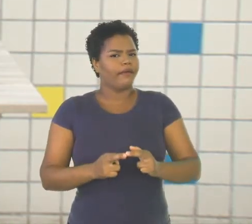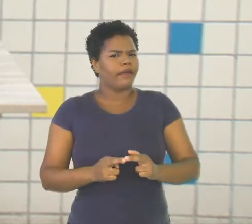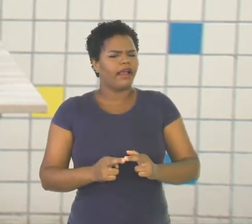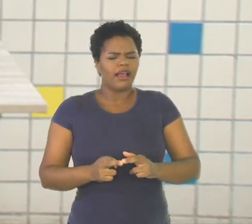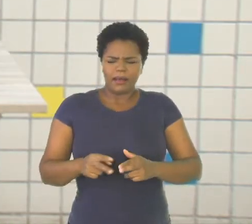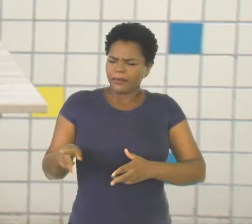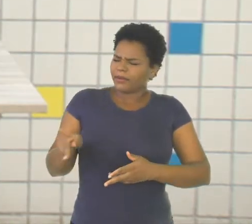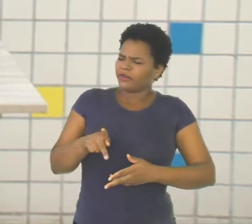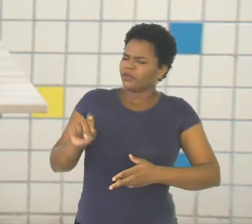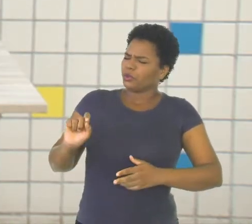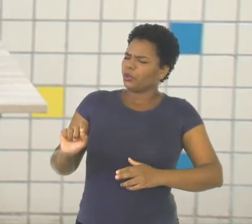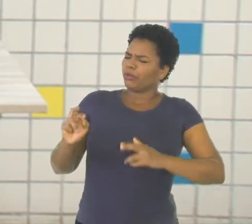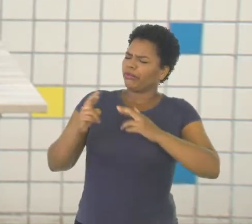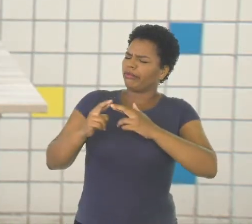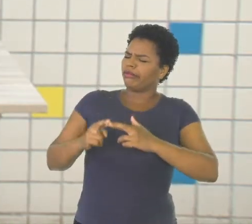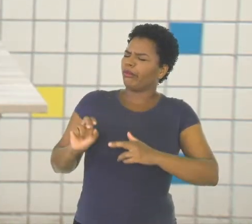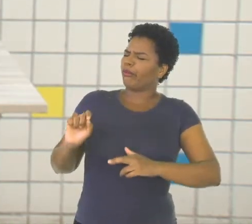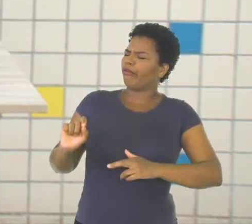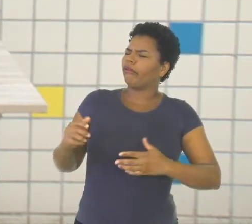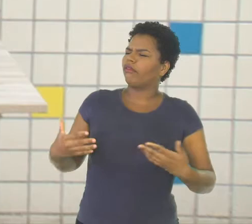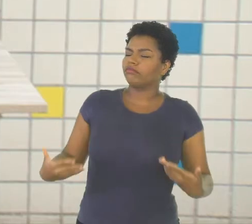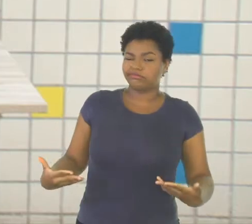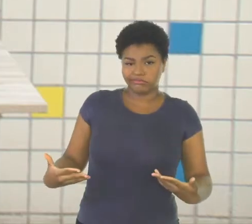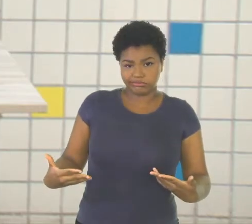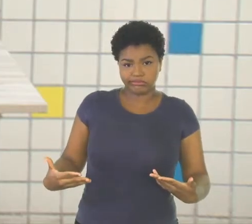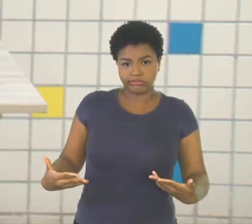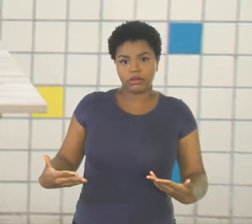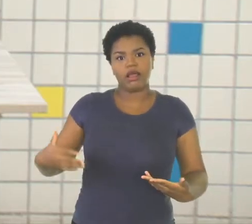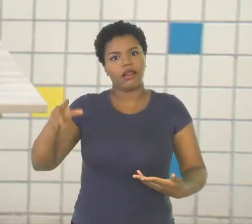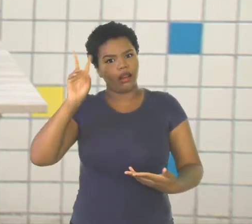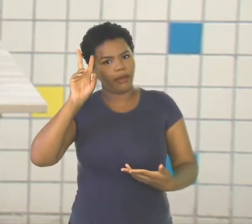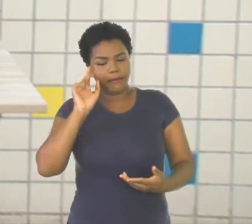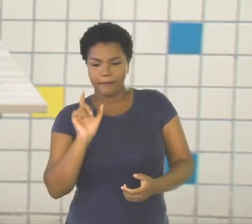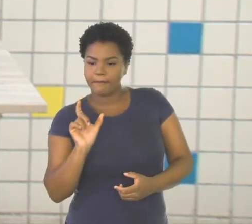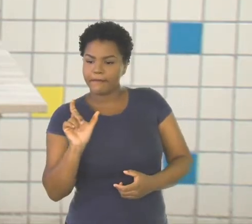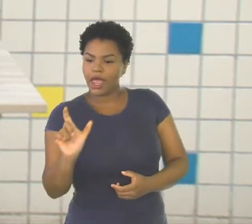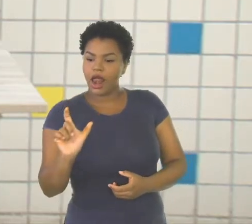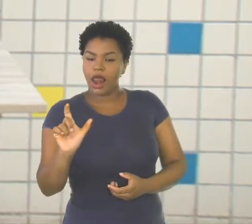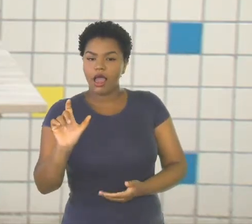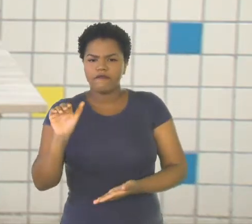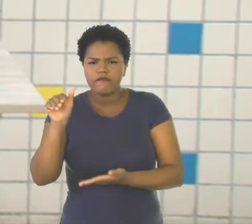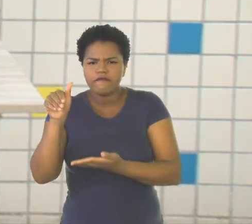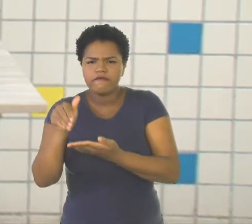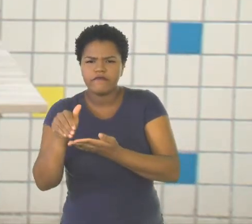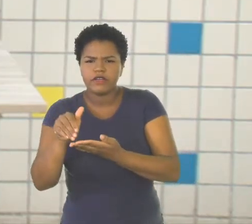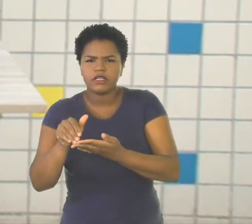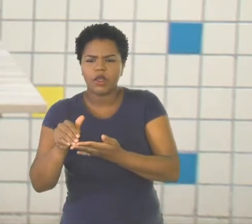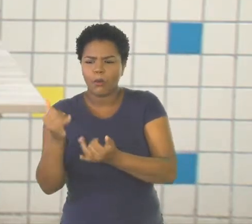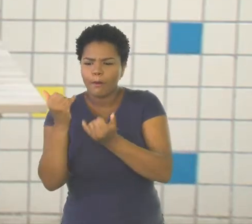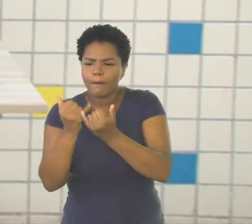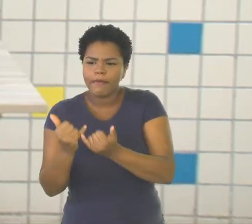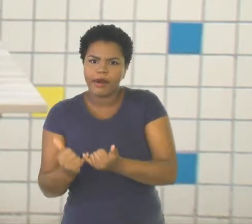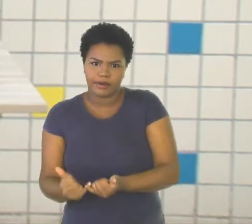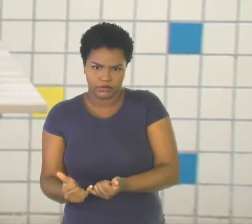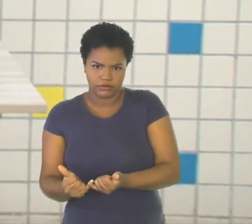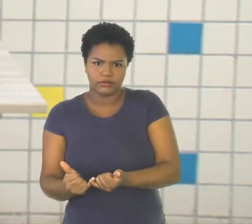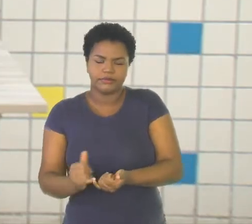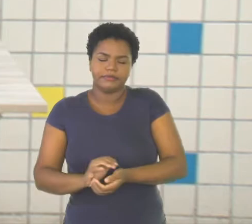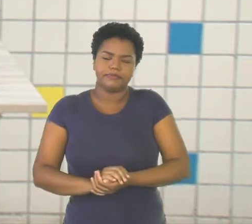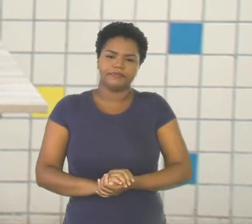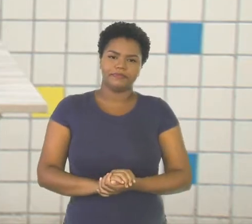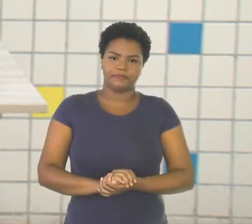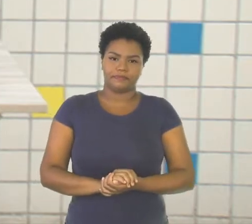que é rima? Lembram? Palavras com terminações parecidas. O